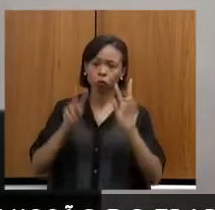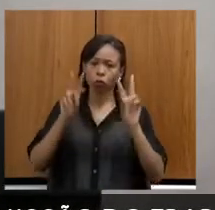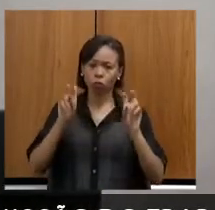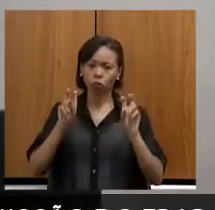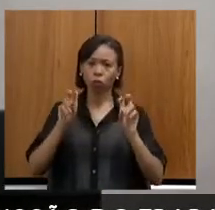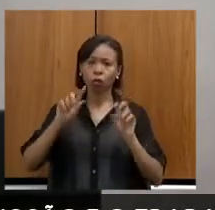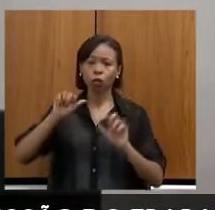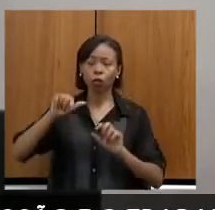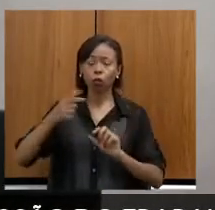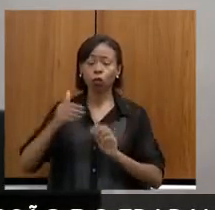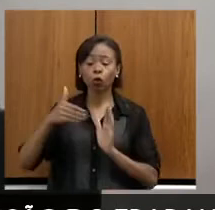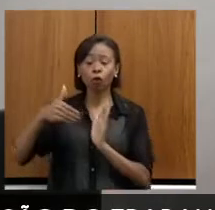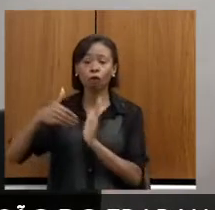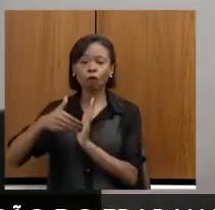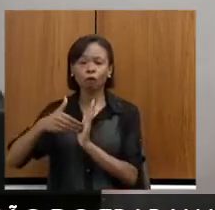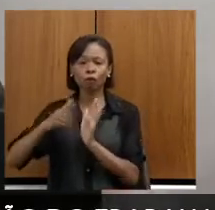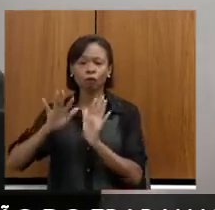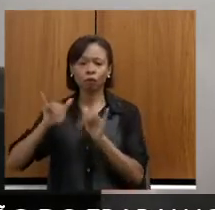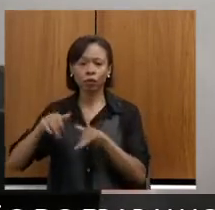desta reunião.